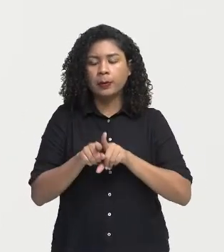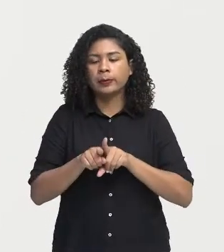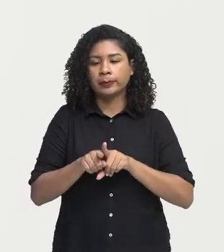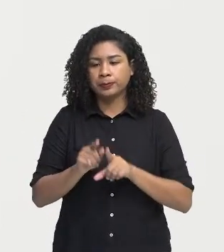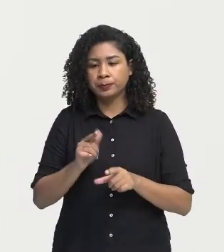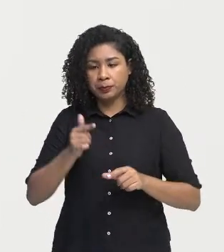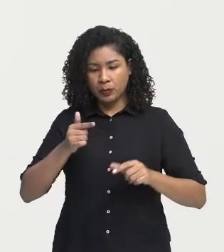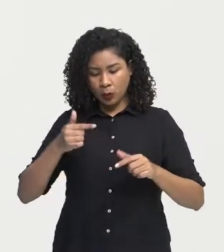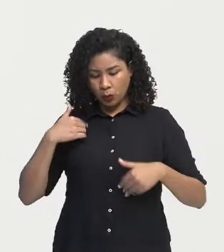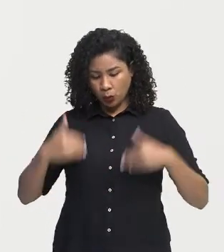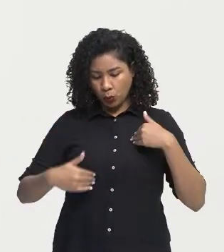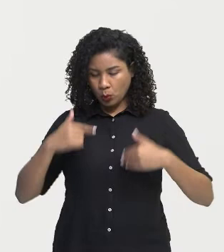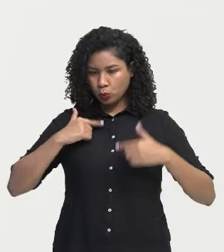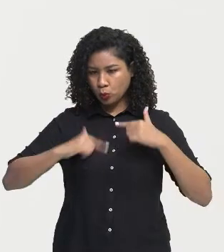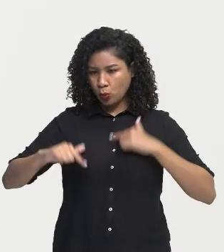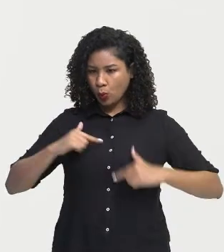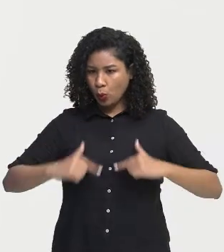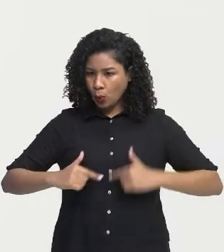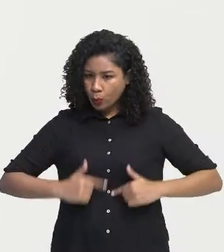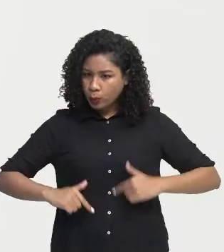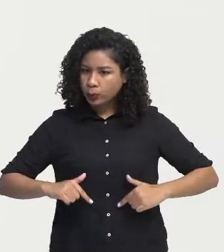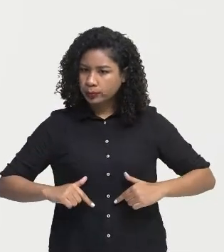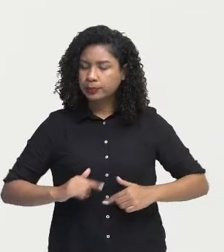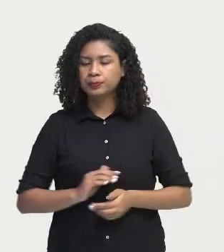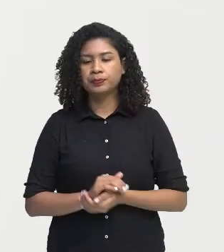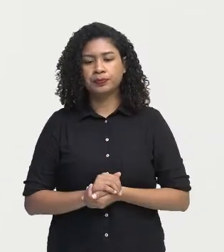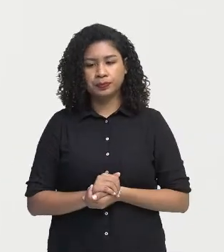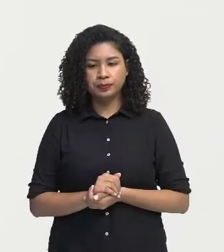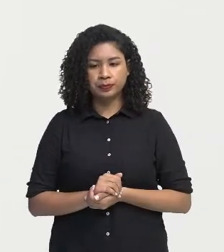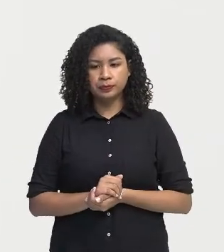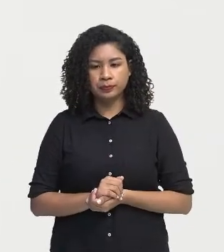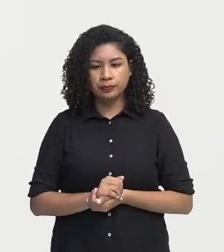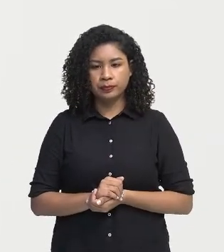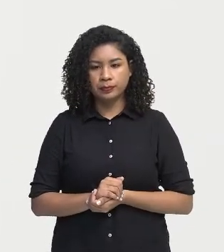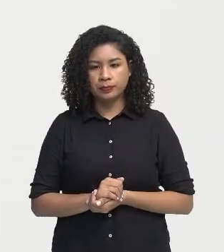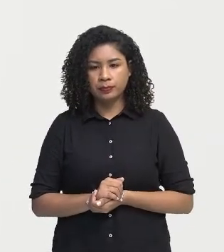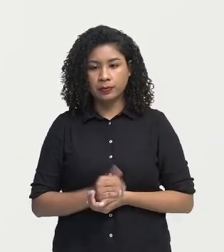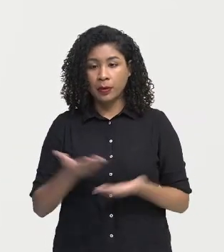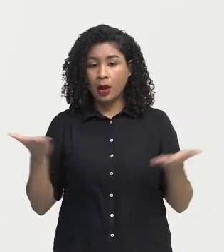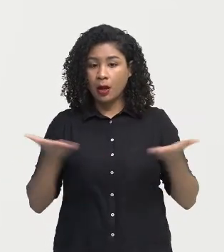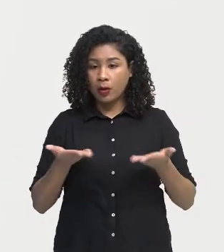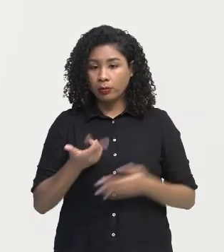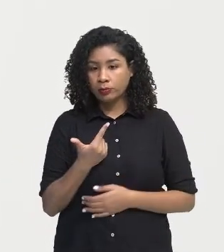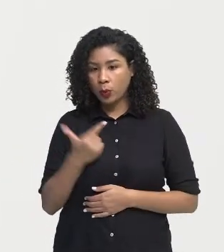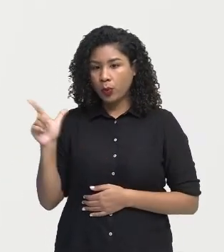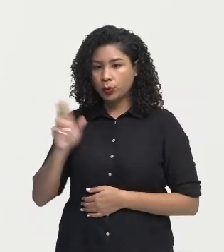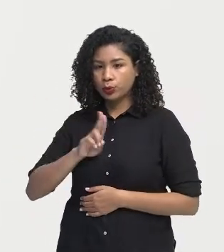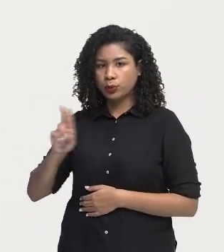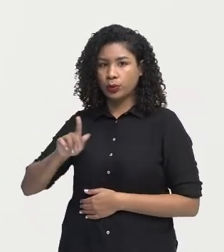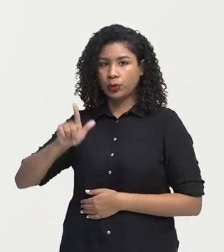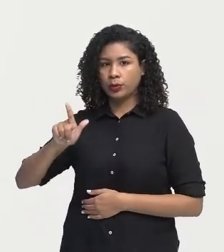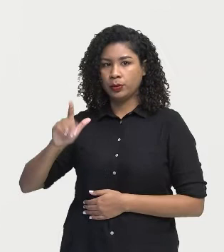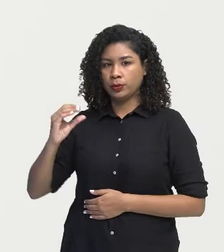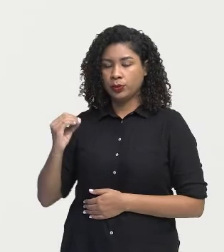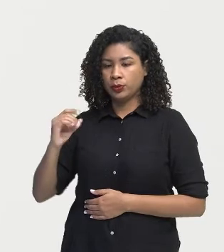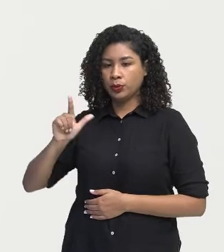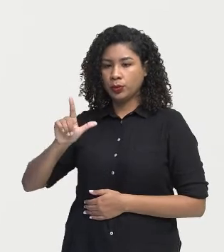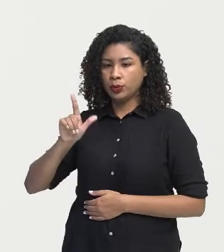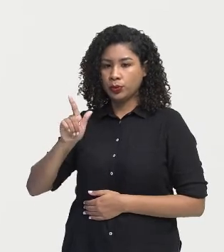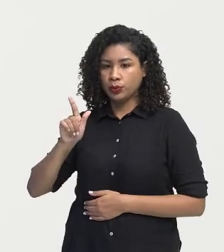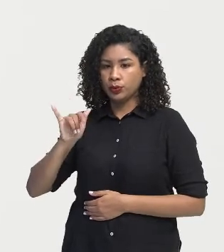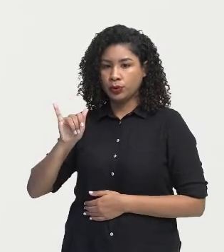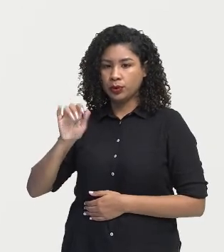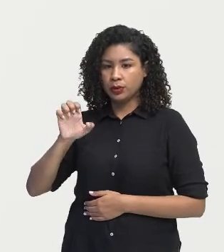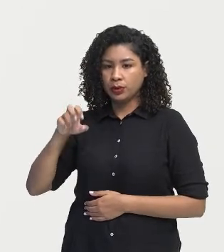outras funções dentro daquela célula. O complexo golgiense, vamos conhecer um pouquinho mais sobre ele. É um conjunto